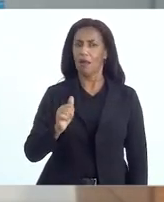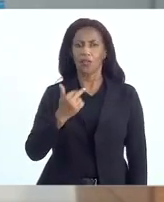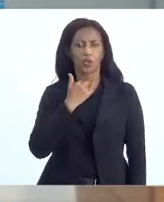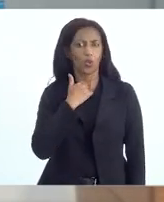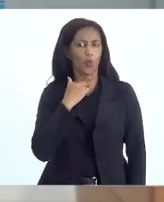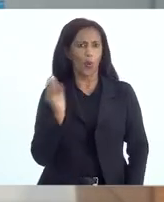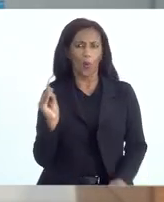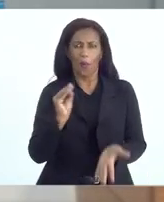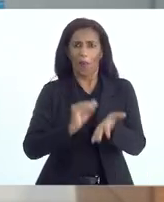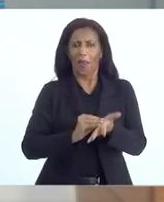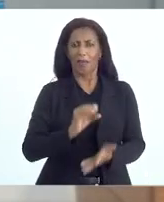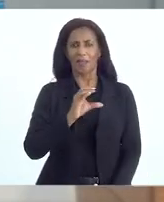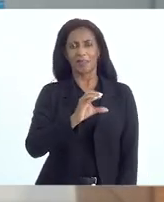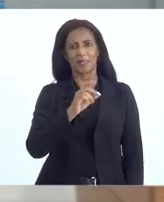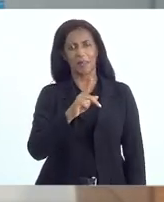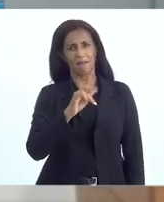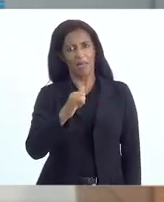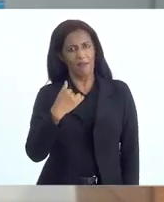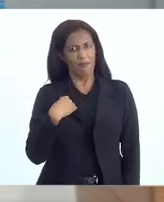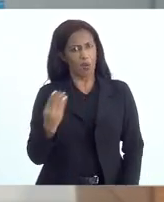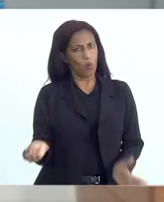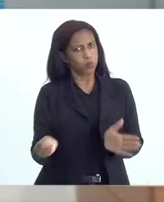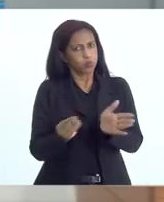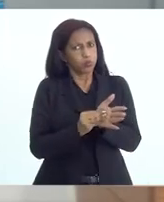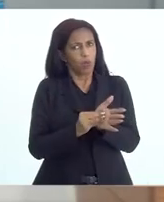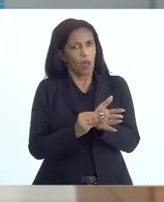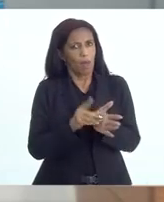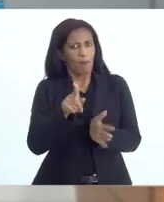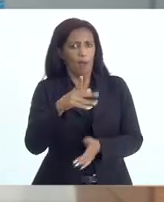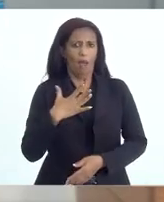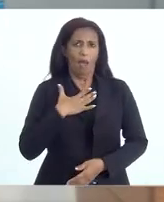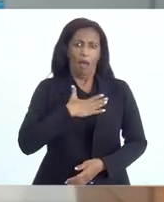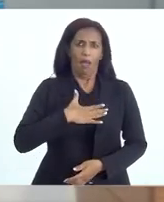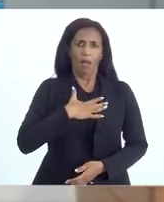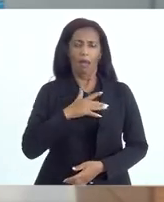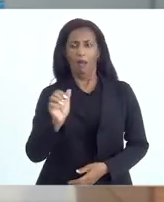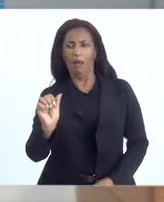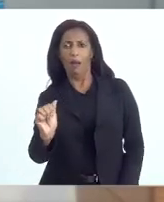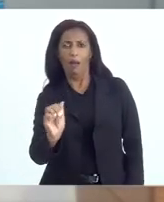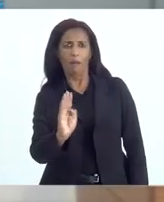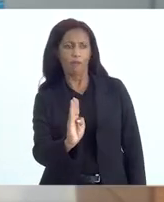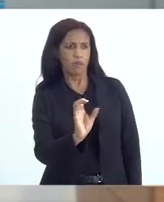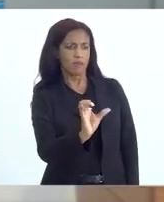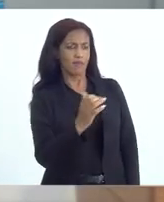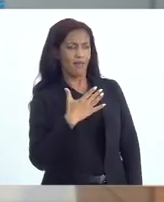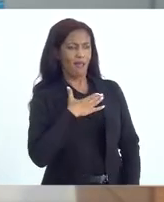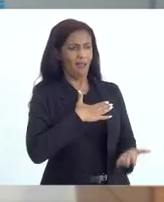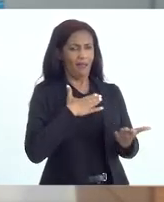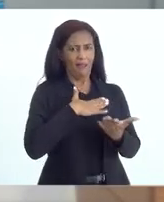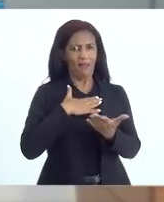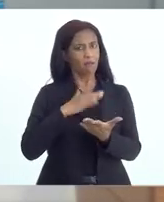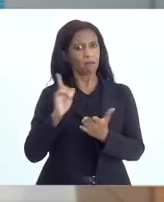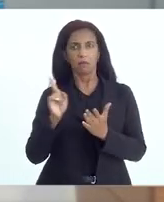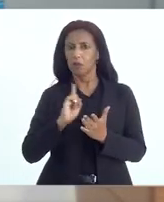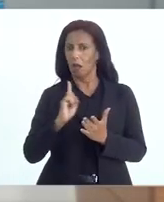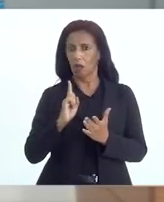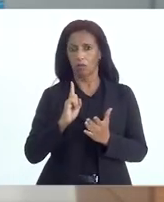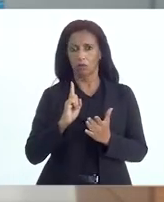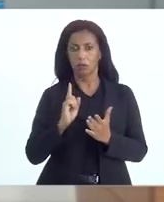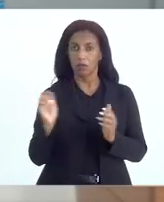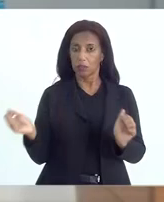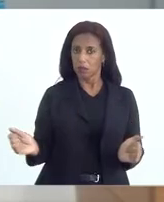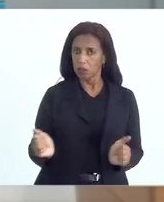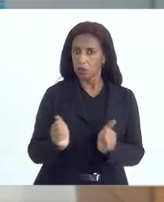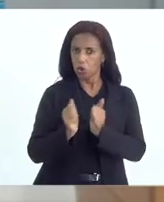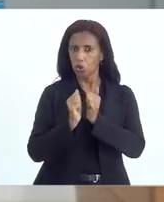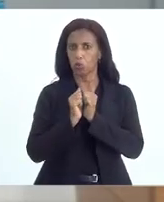colocar o meu CPF em risco para tentar agradar abcd Eu acho que isso tem que ser construído junto com a